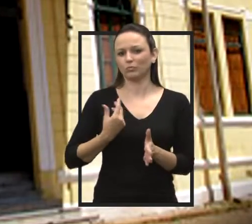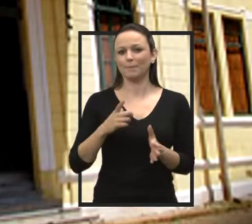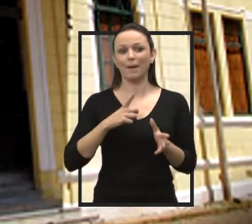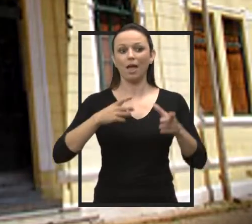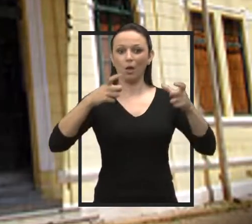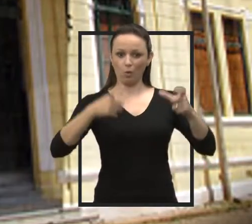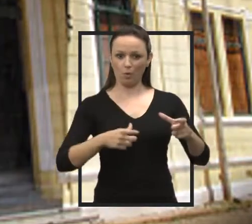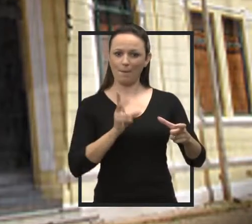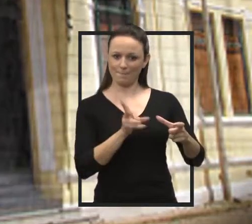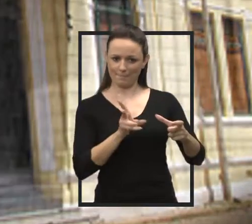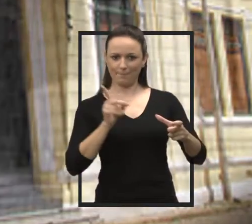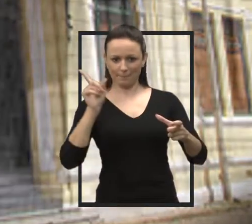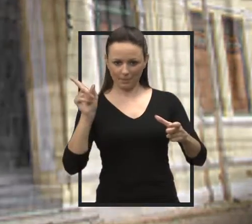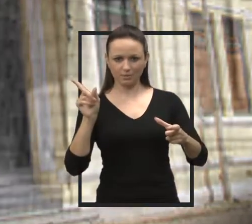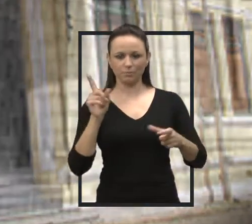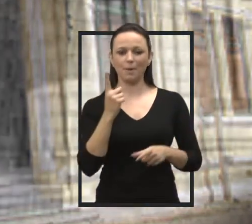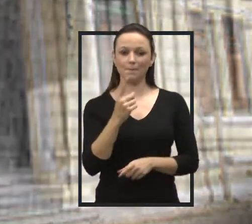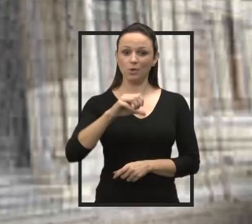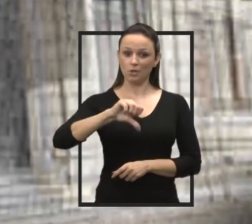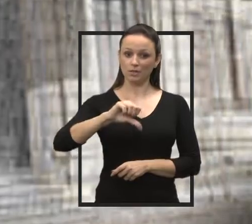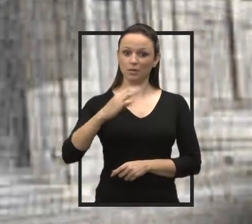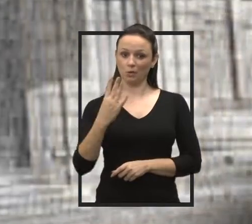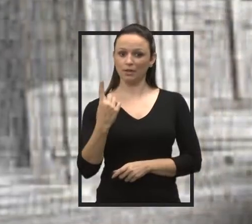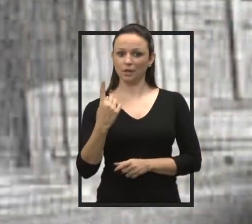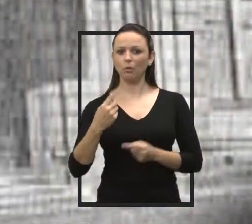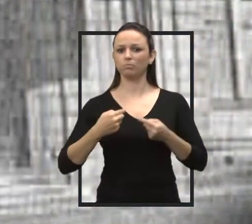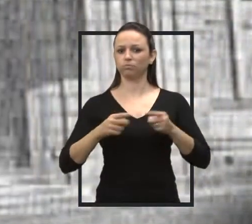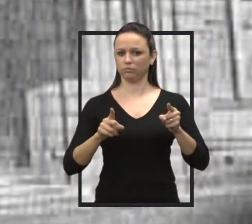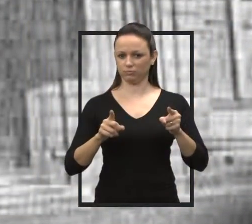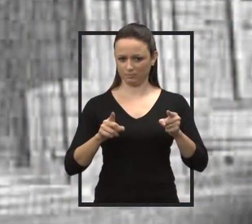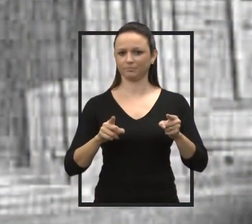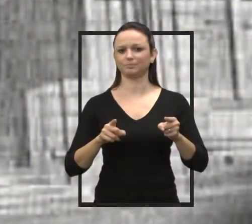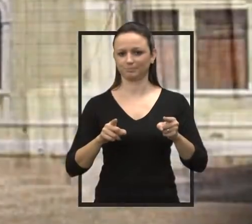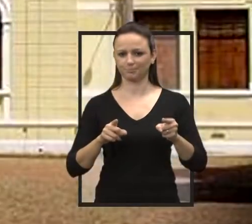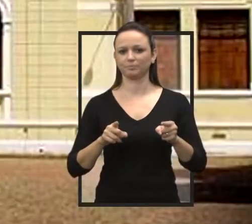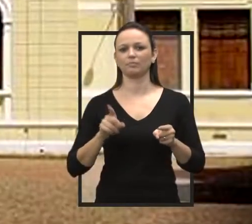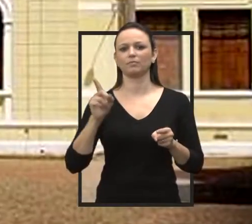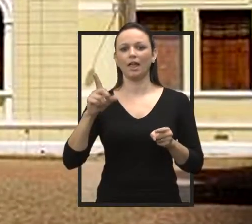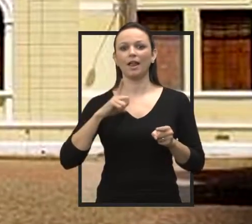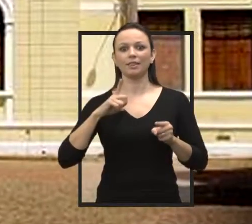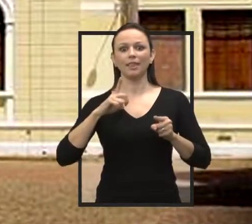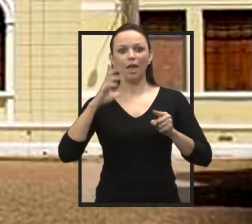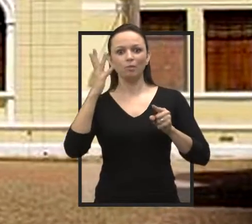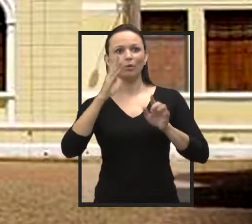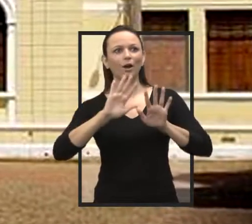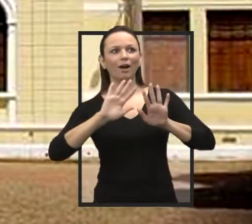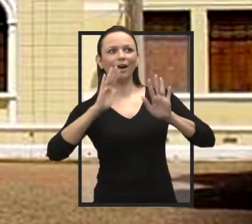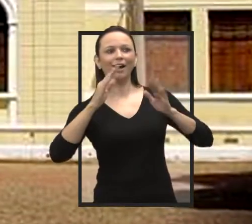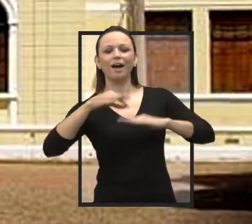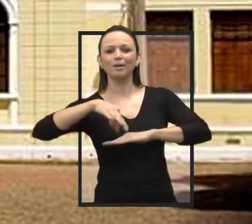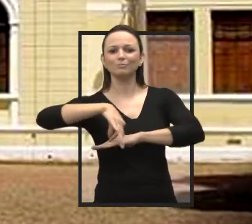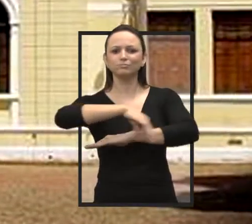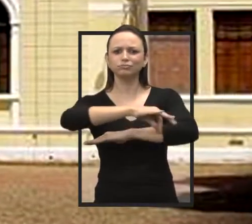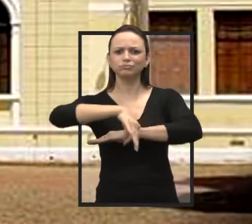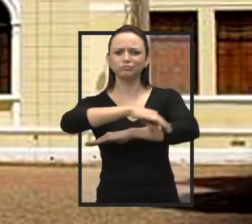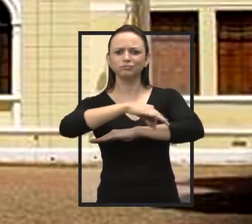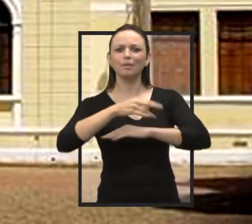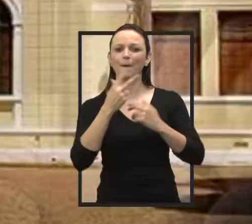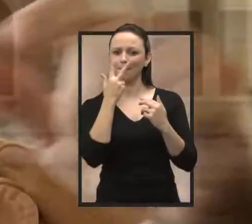mas o prédio existe ainda, é de 1941. Ela tem um estilo arquitetônico parecido com a